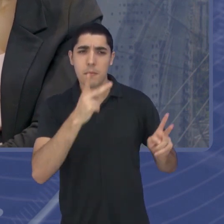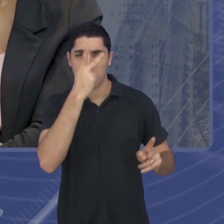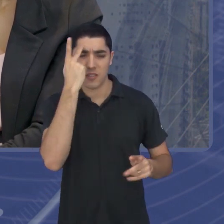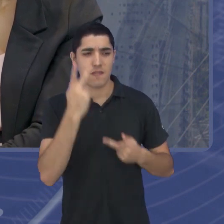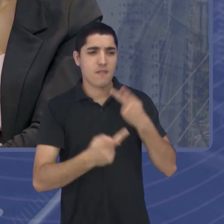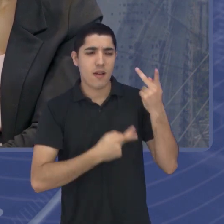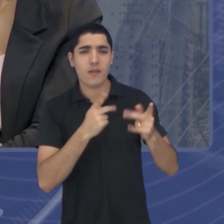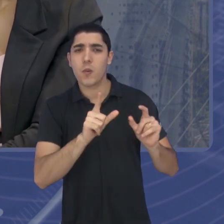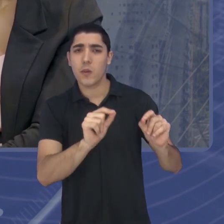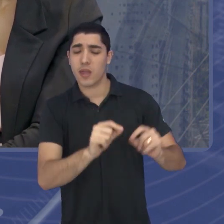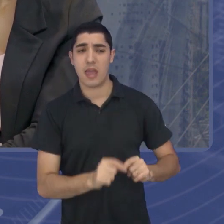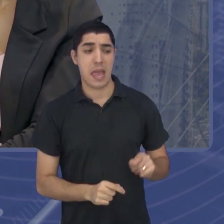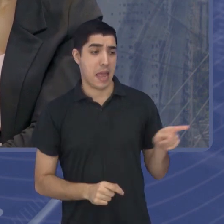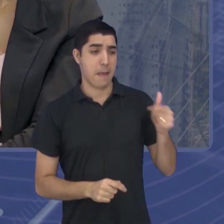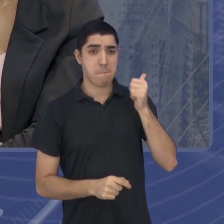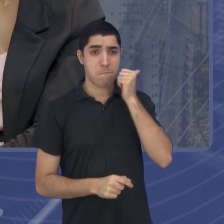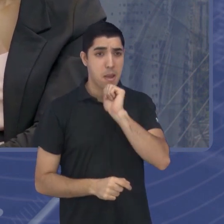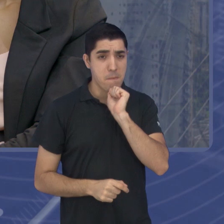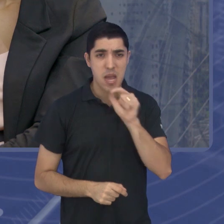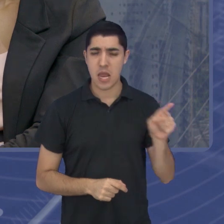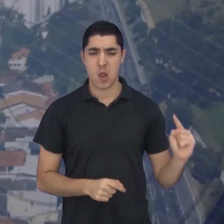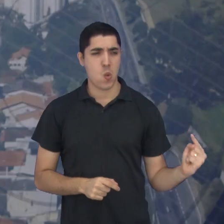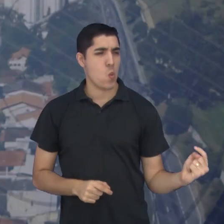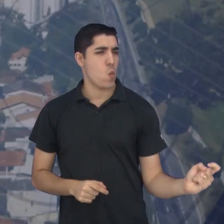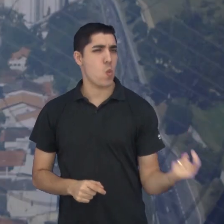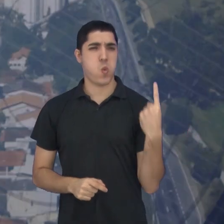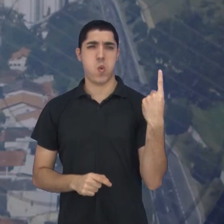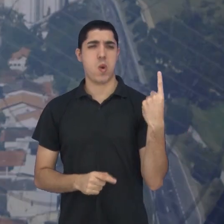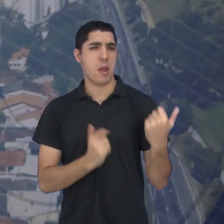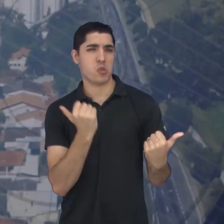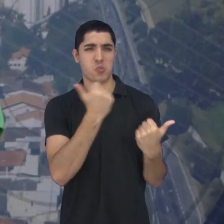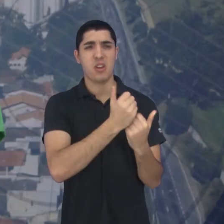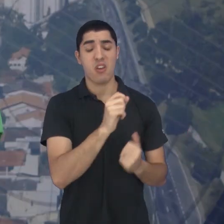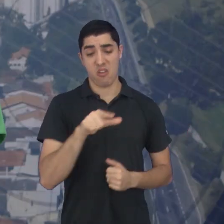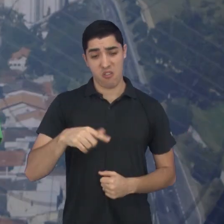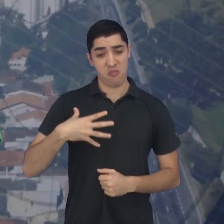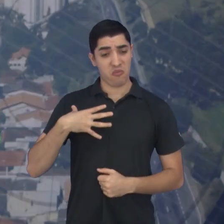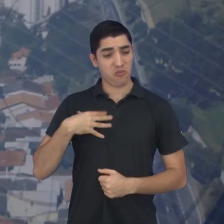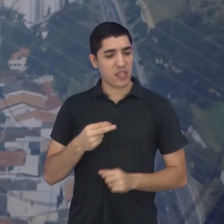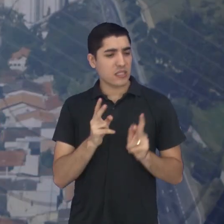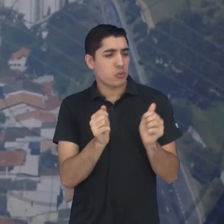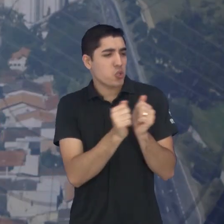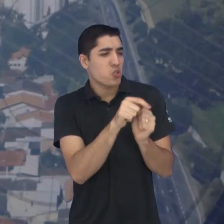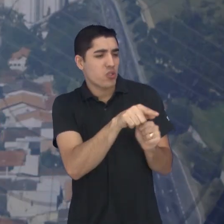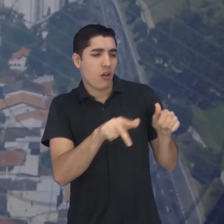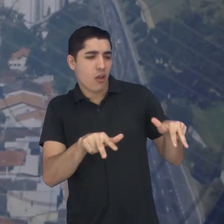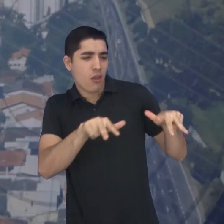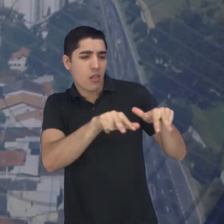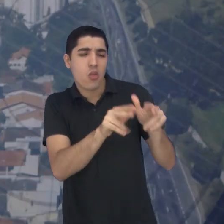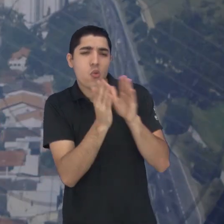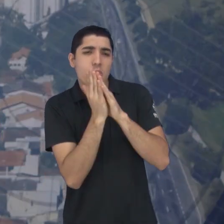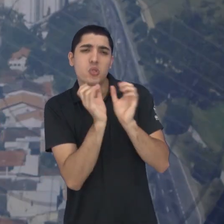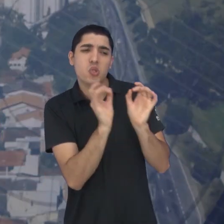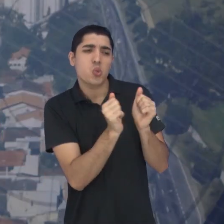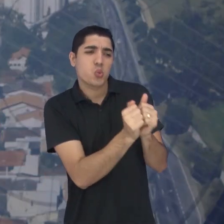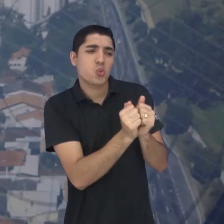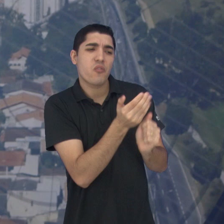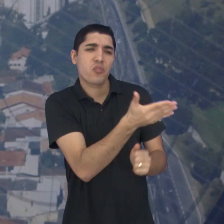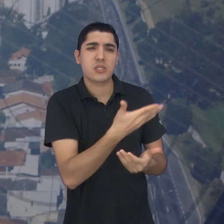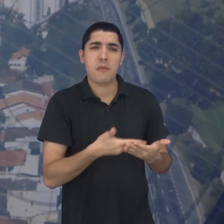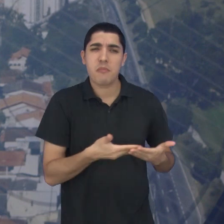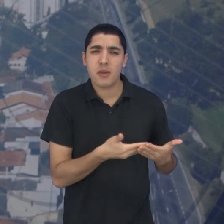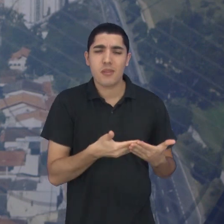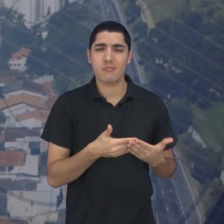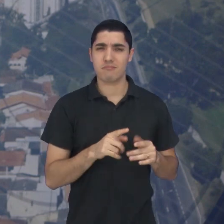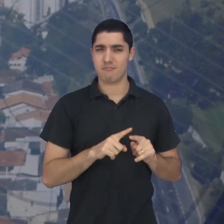são insubstituíveis, únicas, o filho só dorme com você e tal. Até que ponto essa